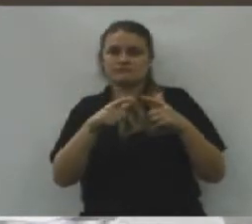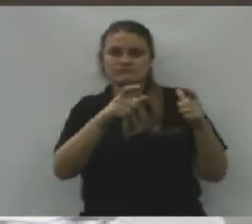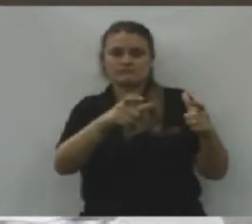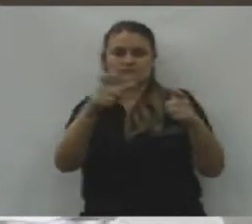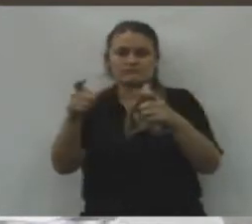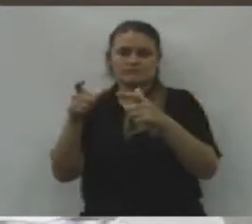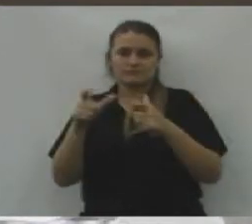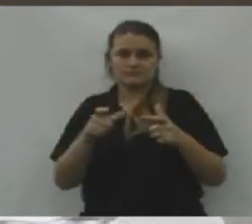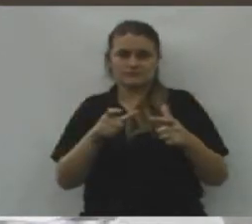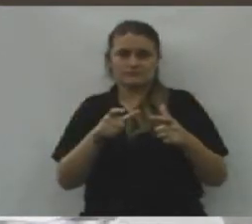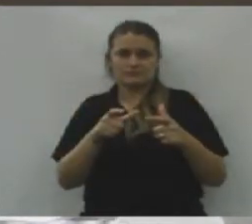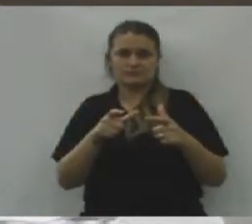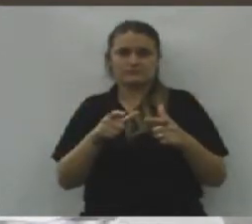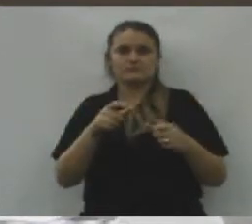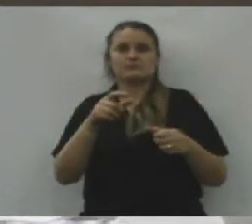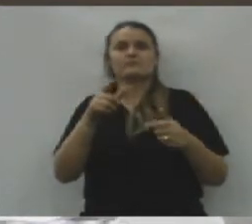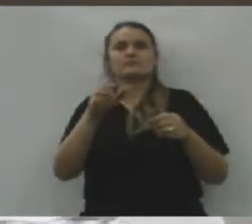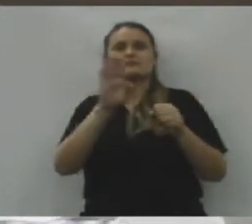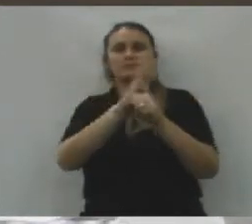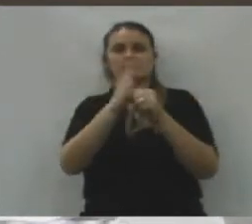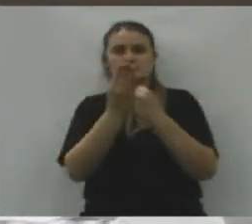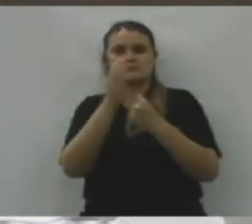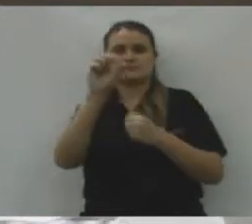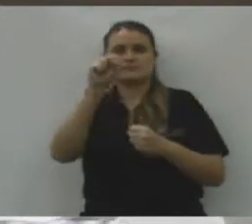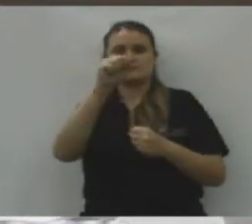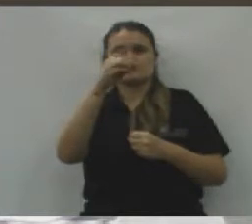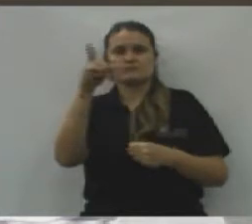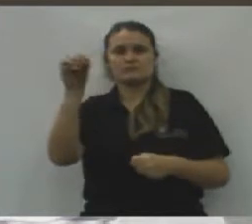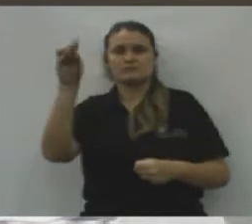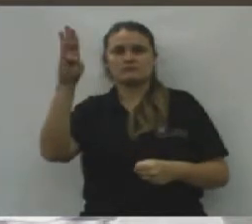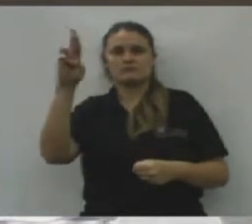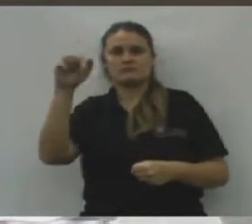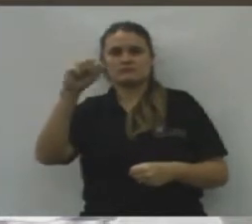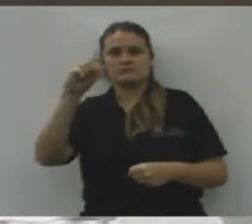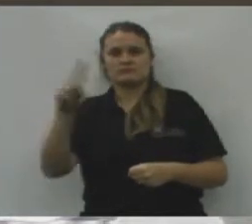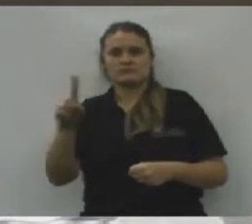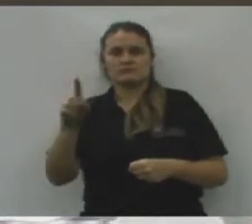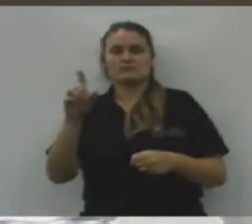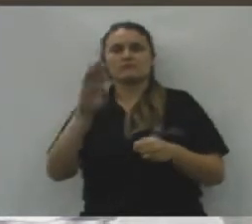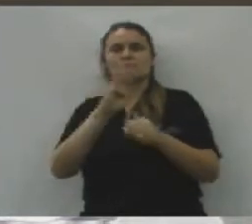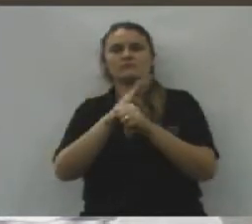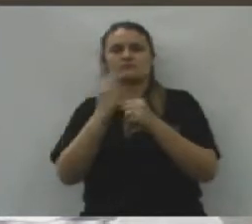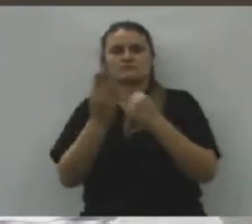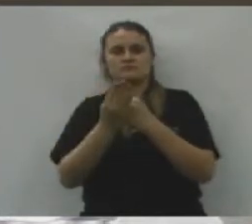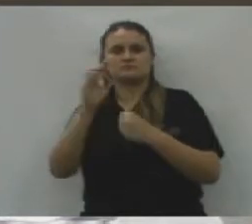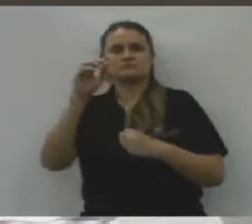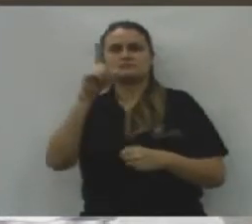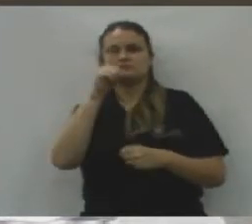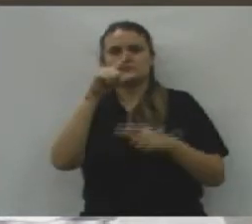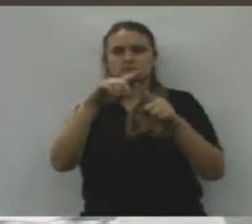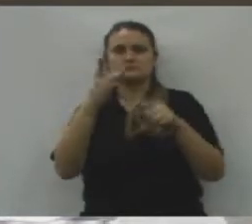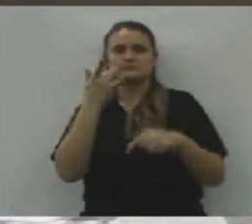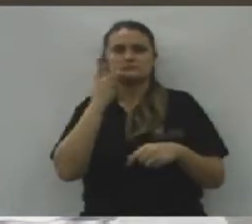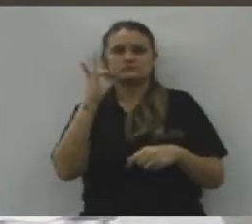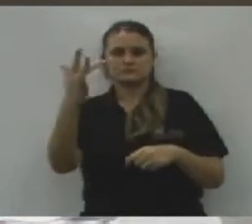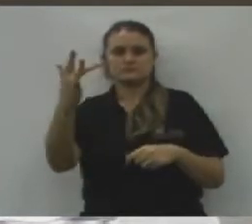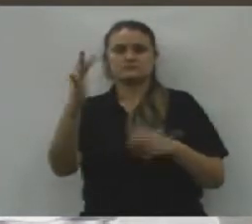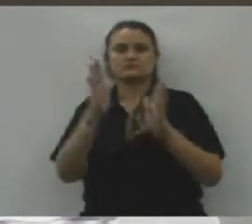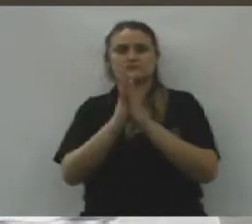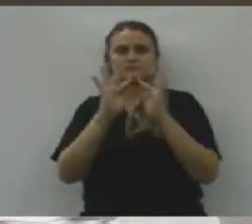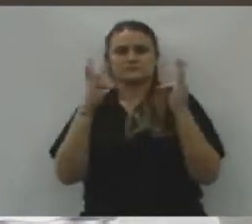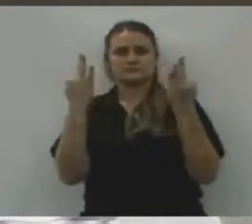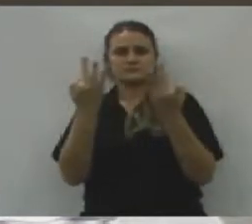locais: São Brás, Lagoa Dourada, Sagrada Família, Nossa Senhora da Salete,